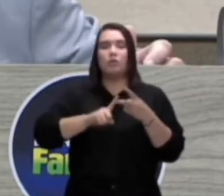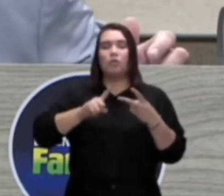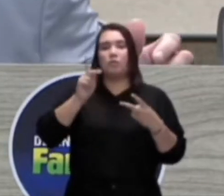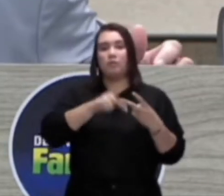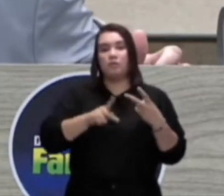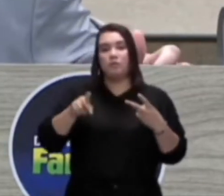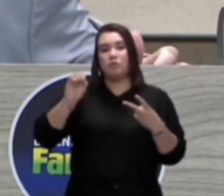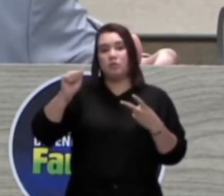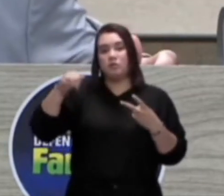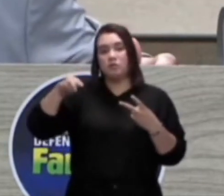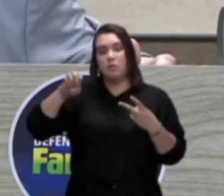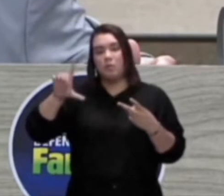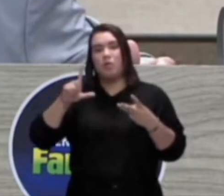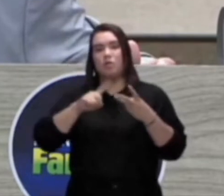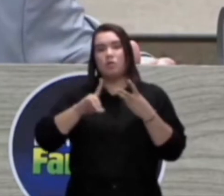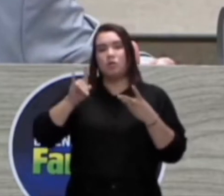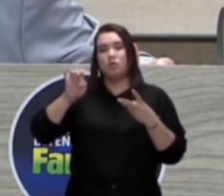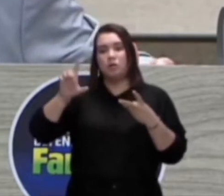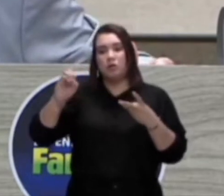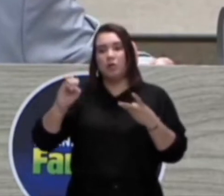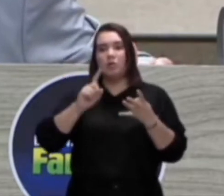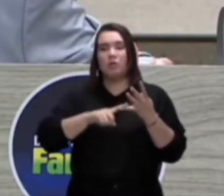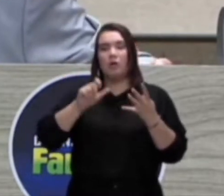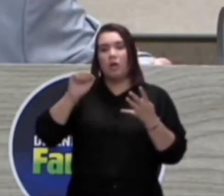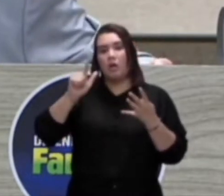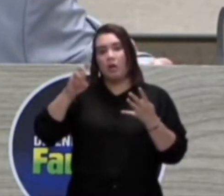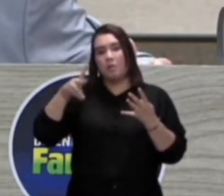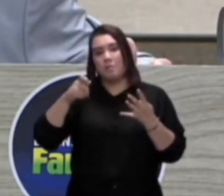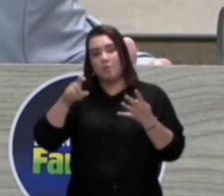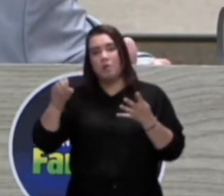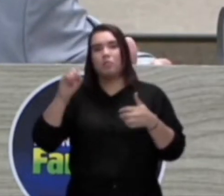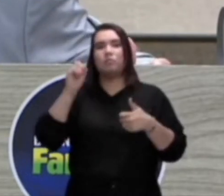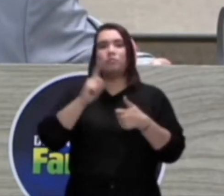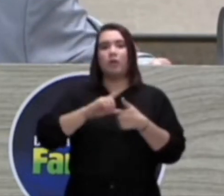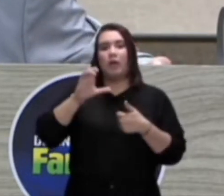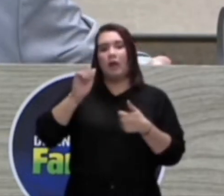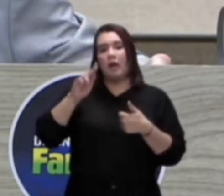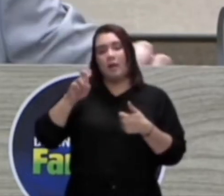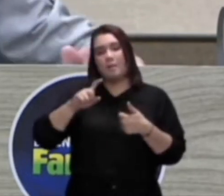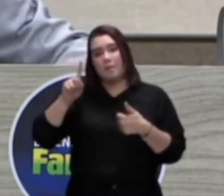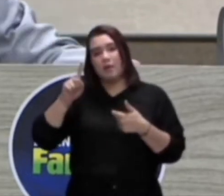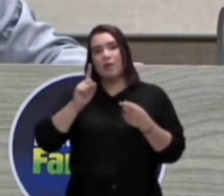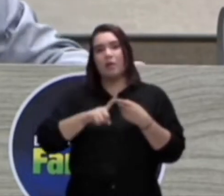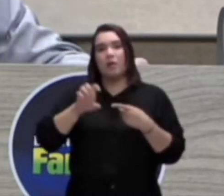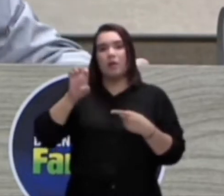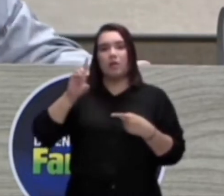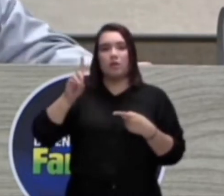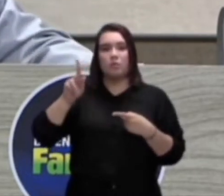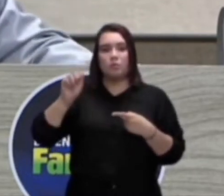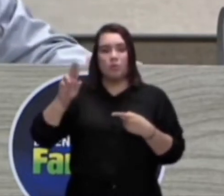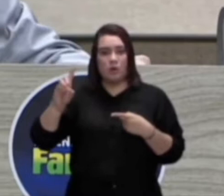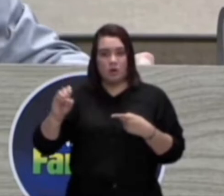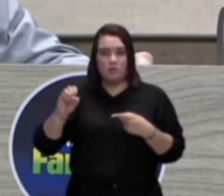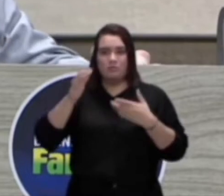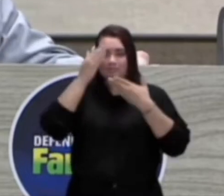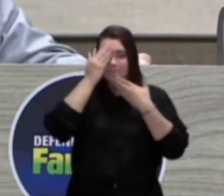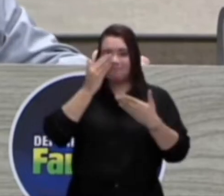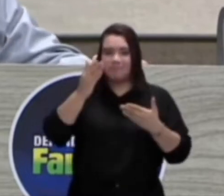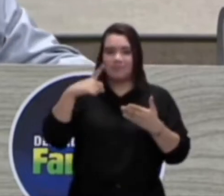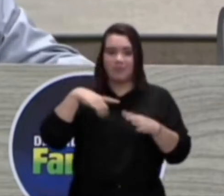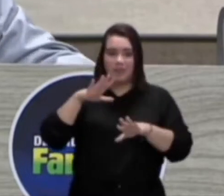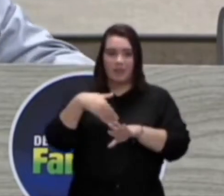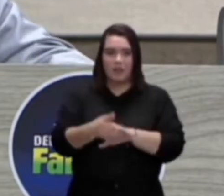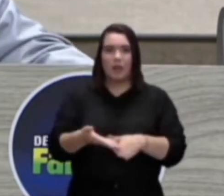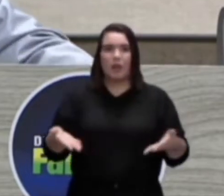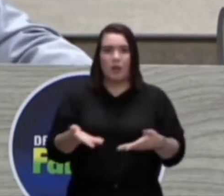André, William Alemão, Eduardo Assis, Capitão Carpê. Muito obrigado por vocês estarem aqui até esse